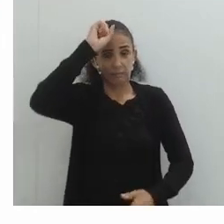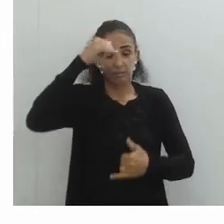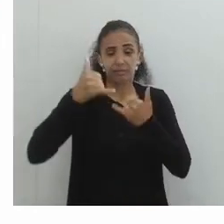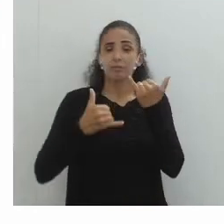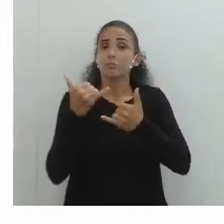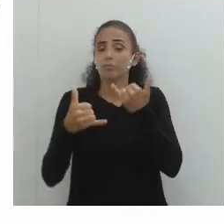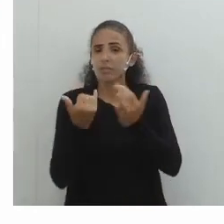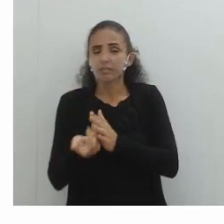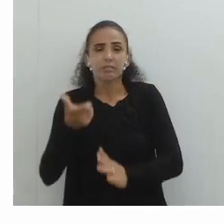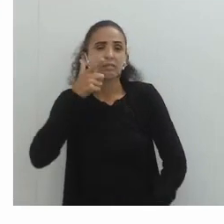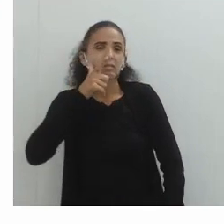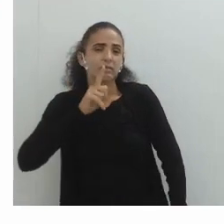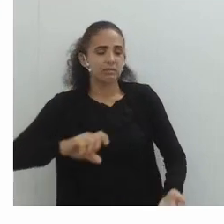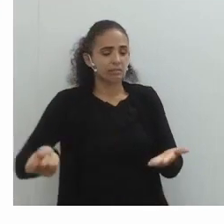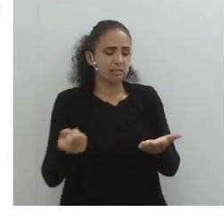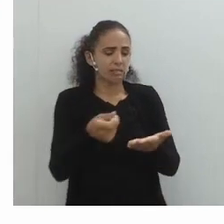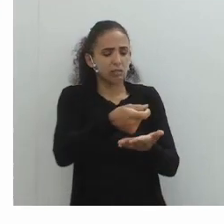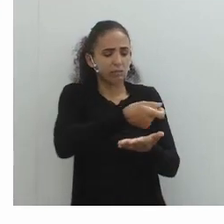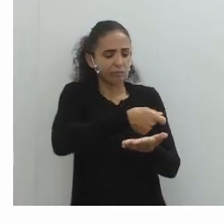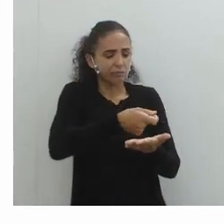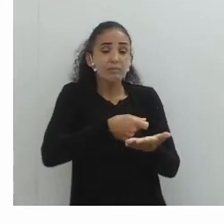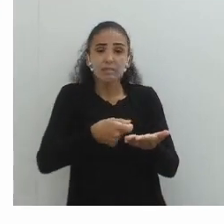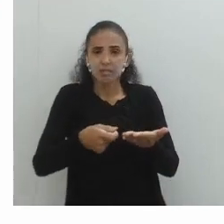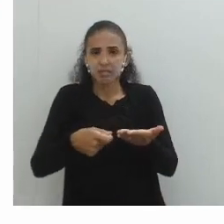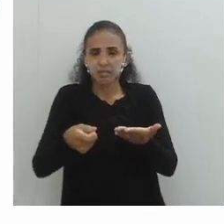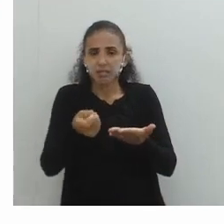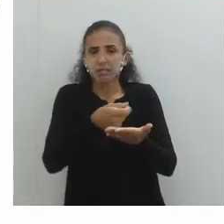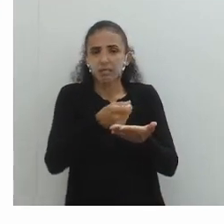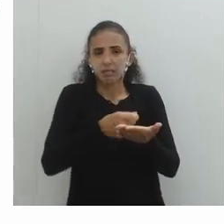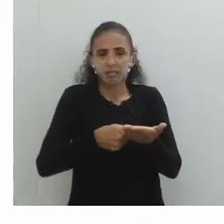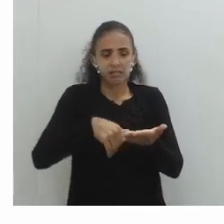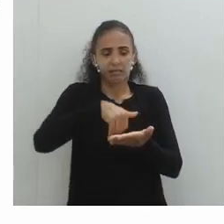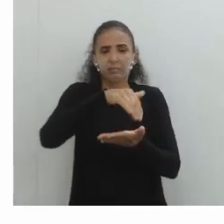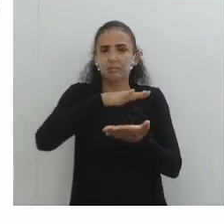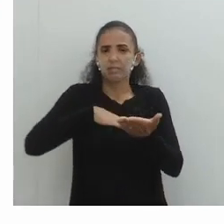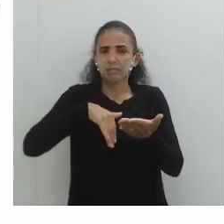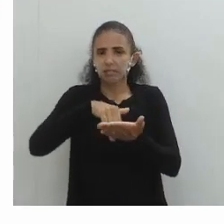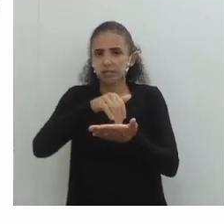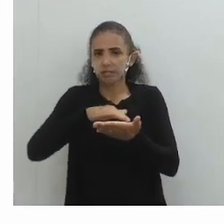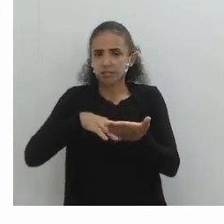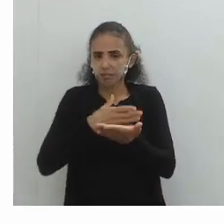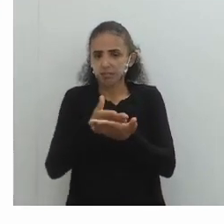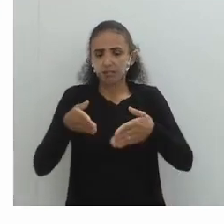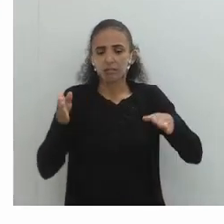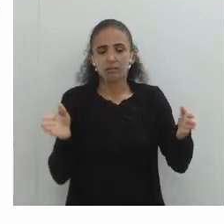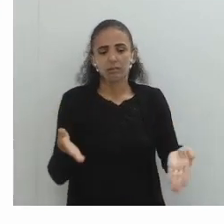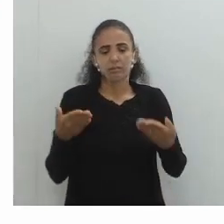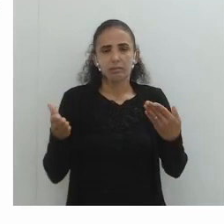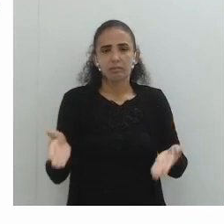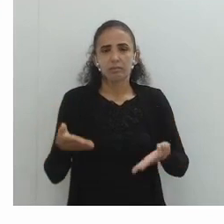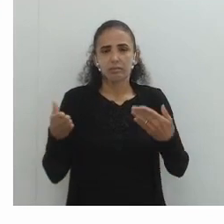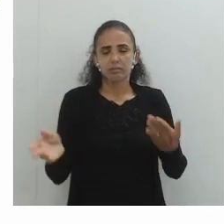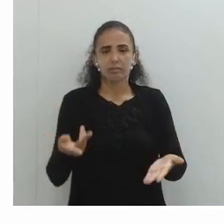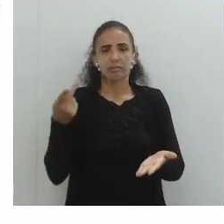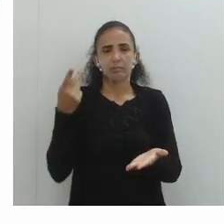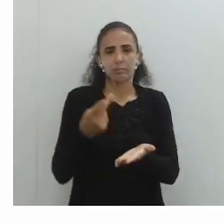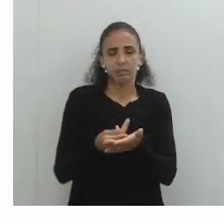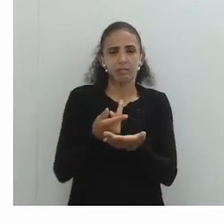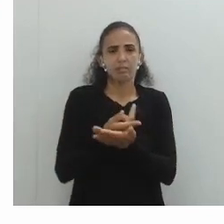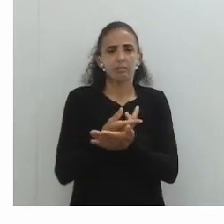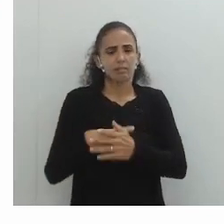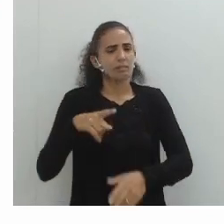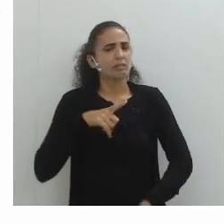dali, ele consegue desenhar, ele consegue pintar. Isso daí ele está estimulando. Existem pessoas